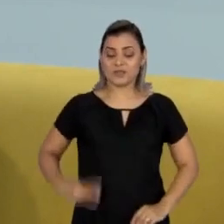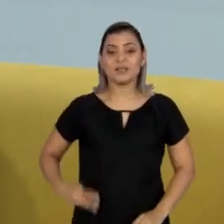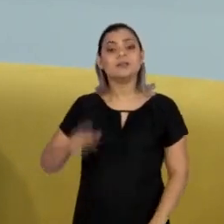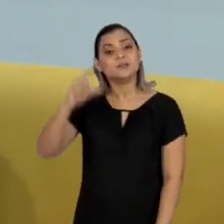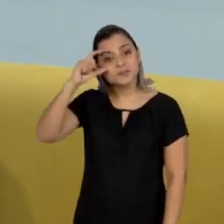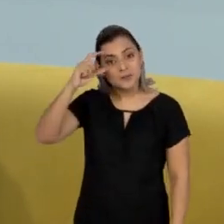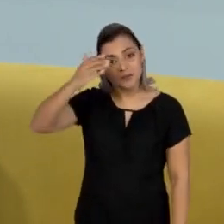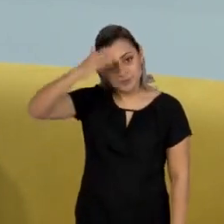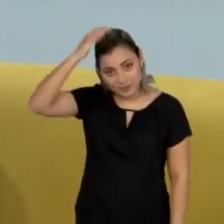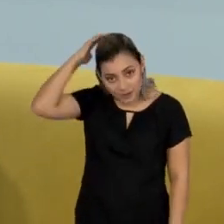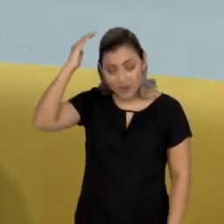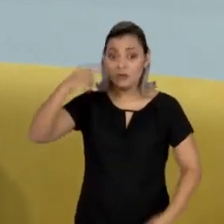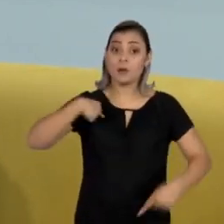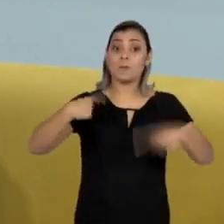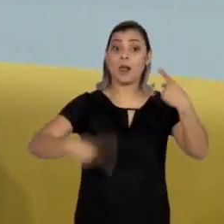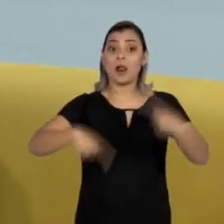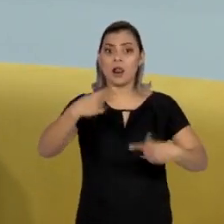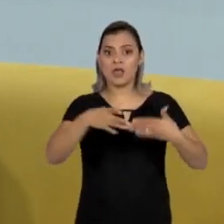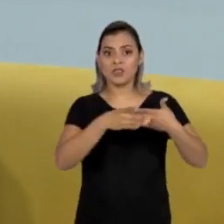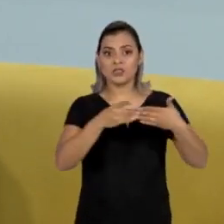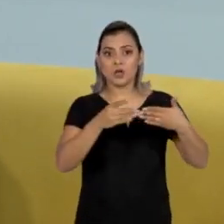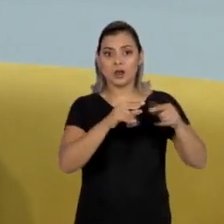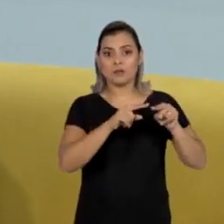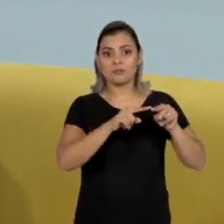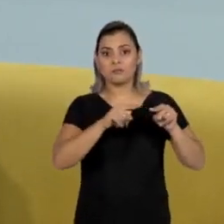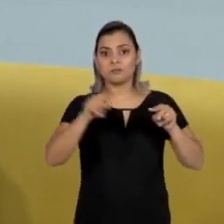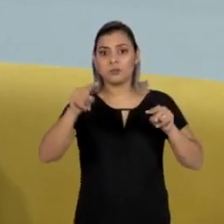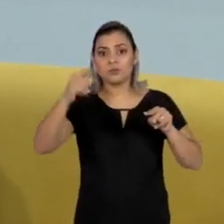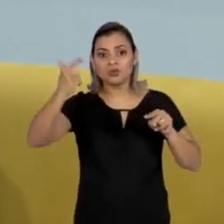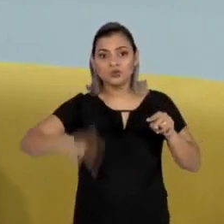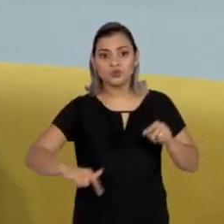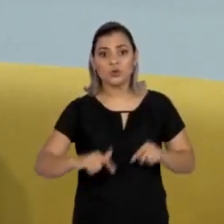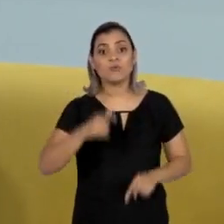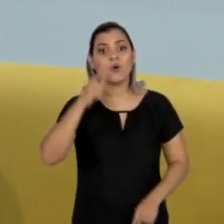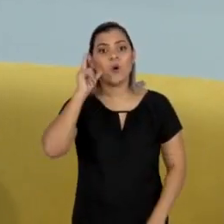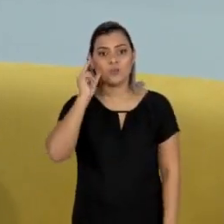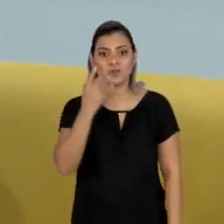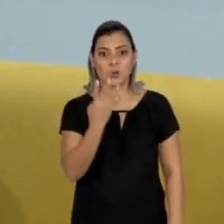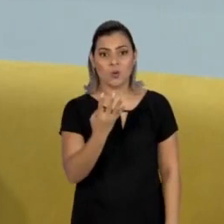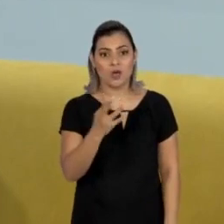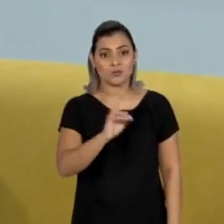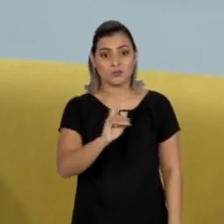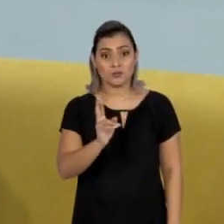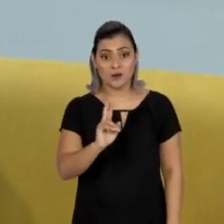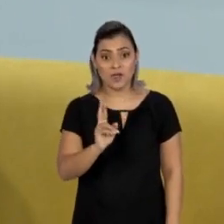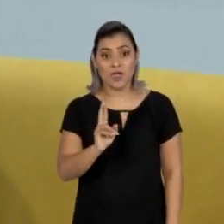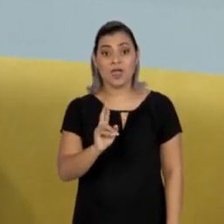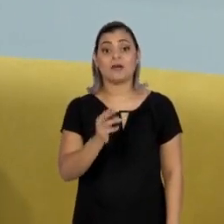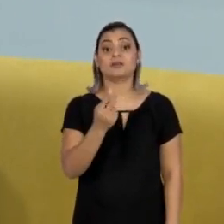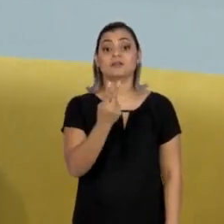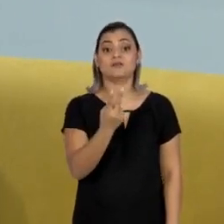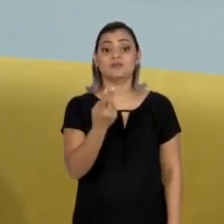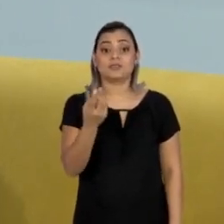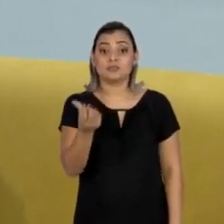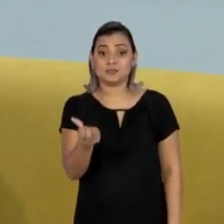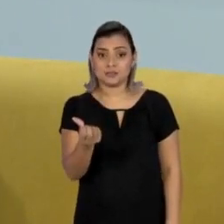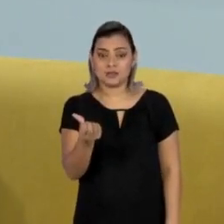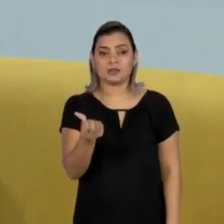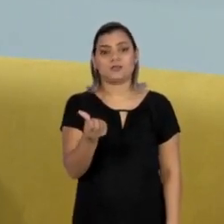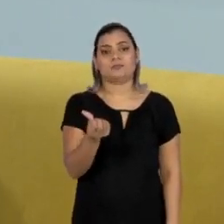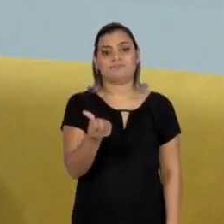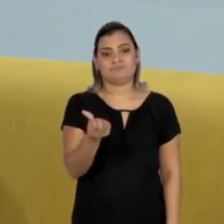no mercado e fez o dólar fechar em nova alta histórica ontem, vendido a R$ 2,24 a R$